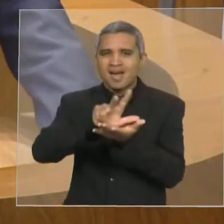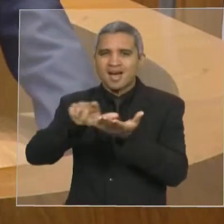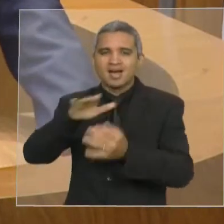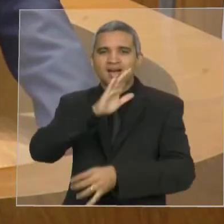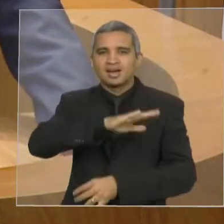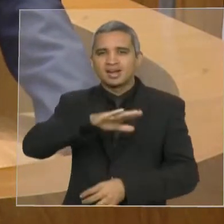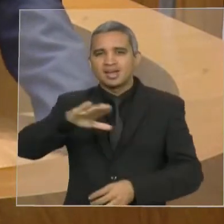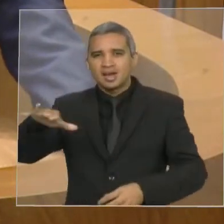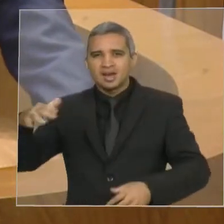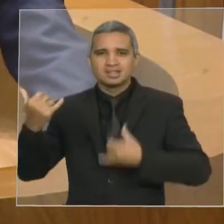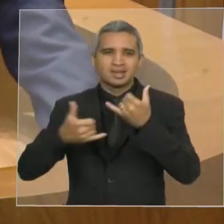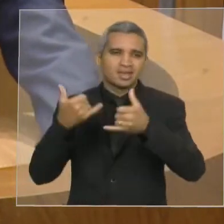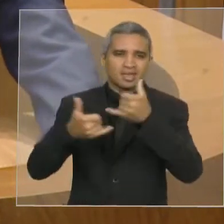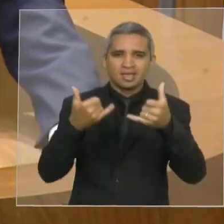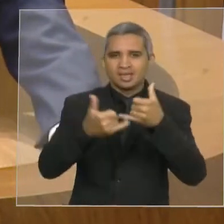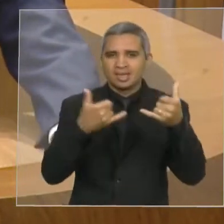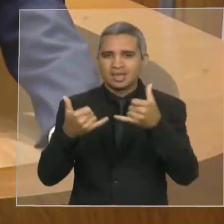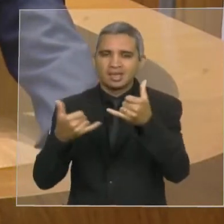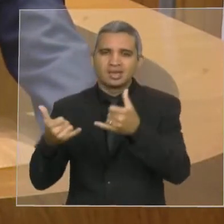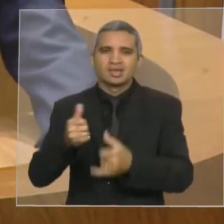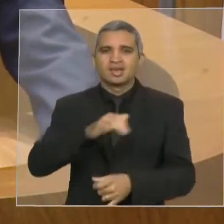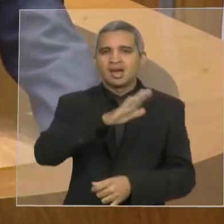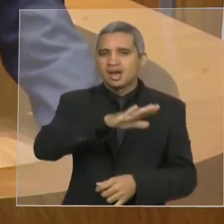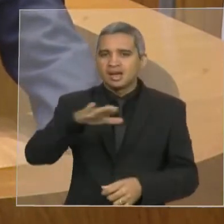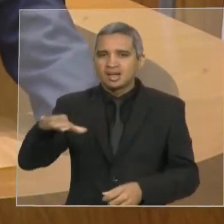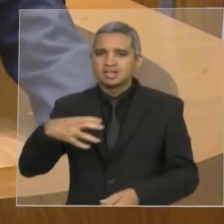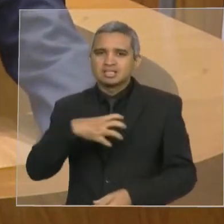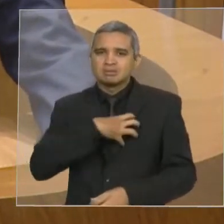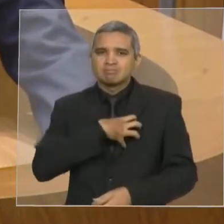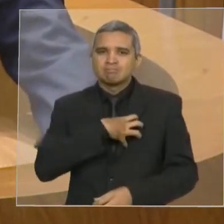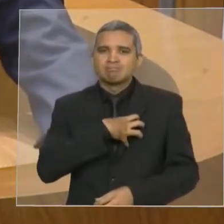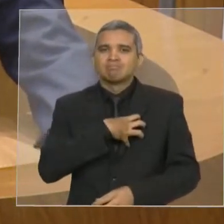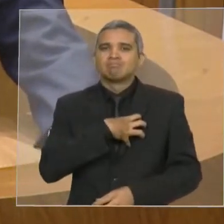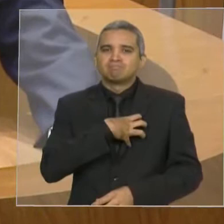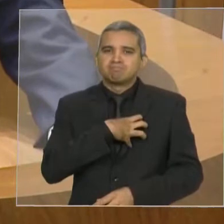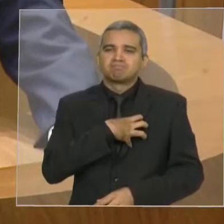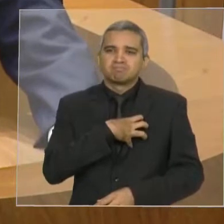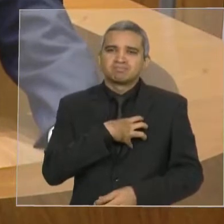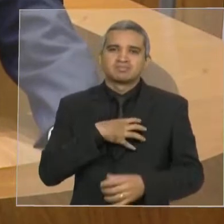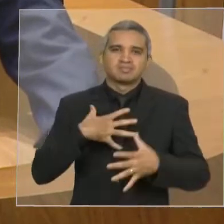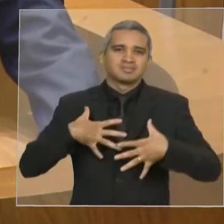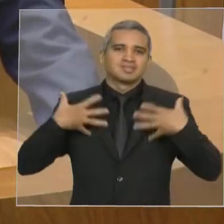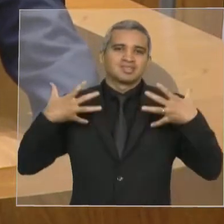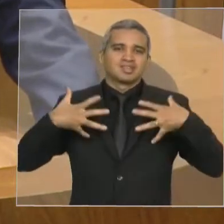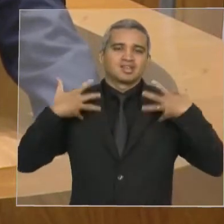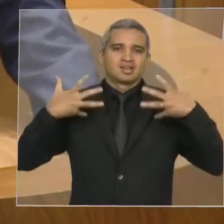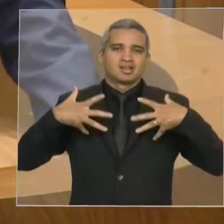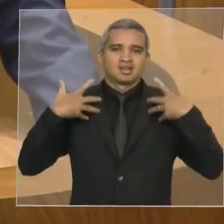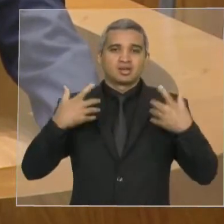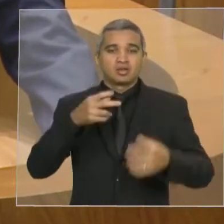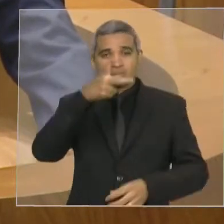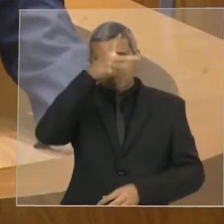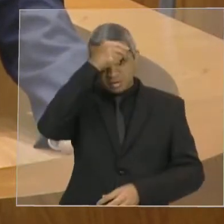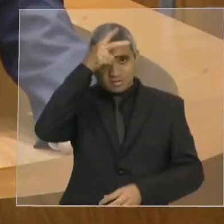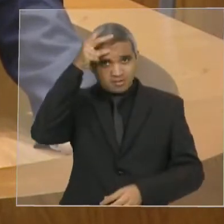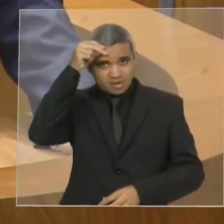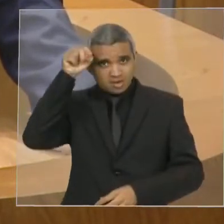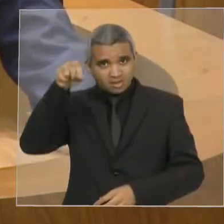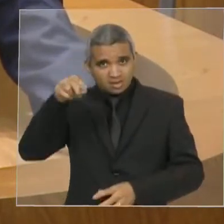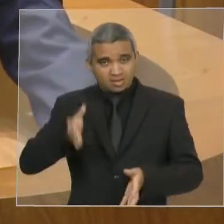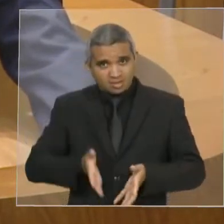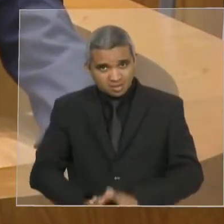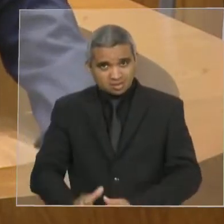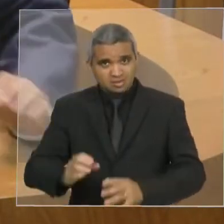na praça lá, e todas elas com o sentimento de que o prefeito, filho da terra, amigo do seu povo,